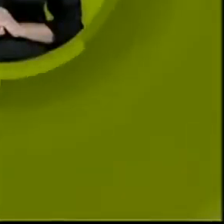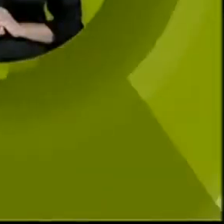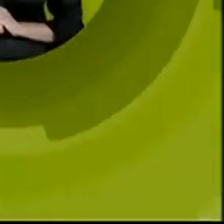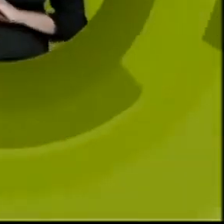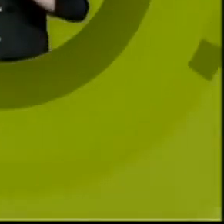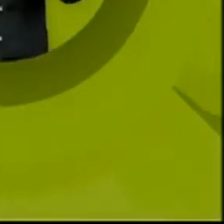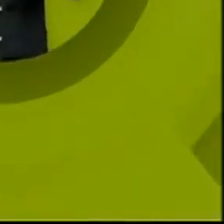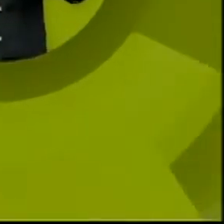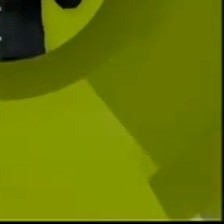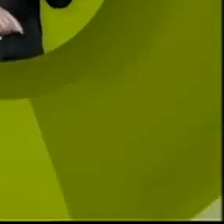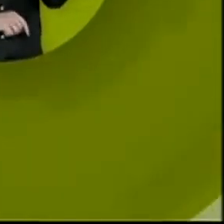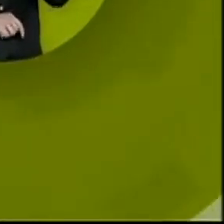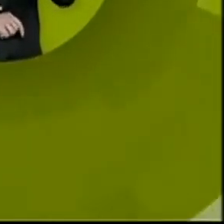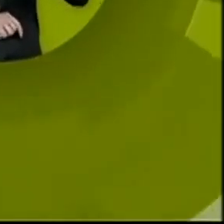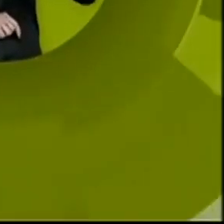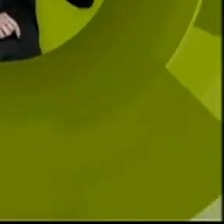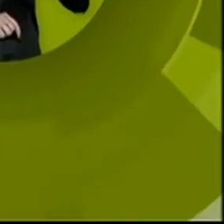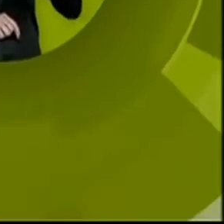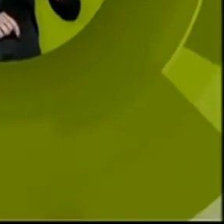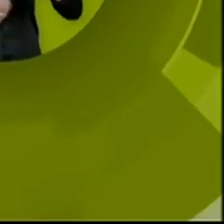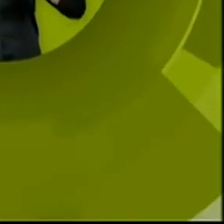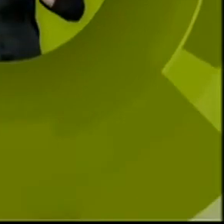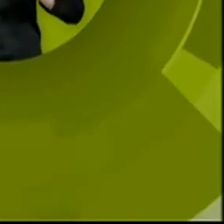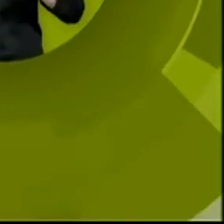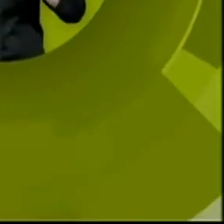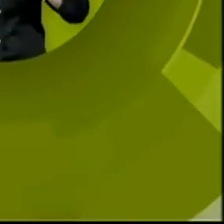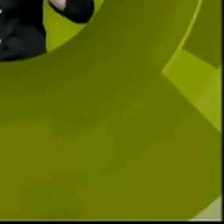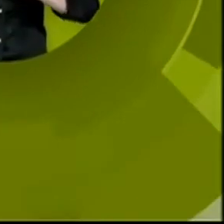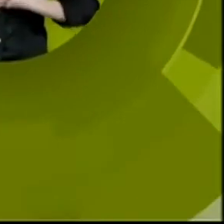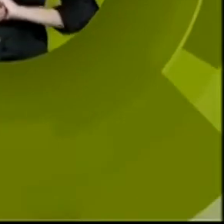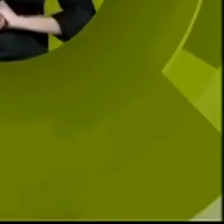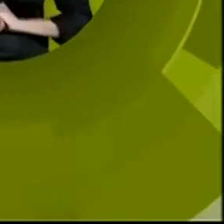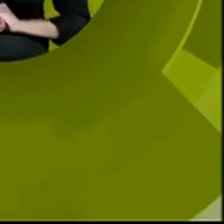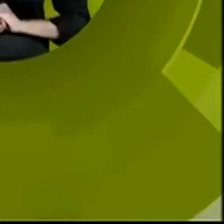O programa a seguir é livre para todos os públicos.